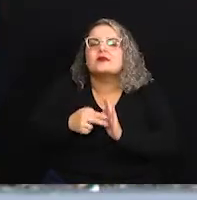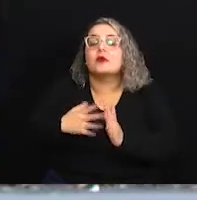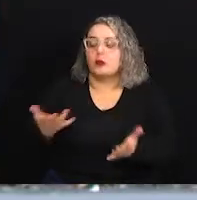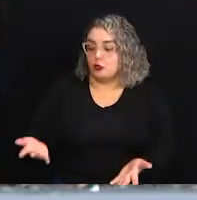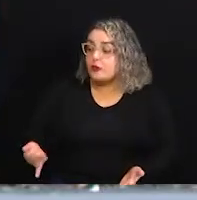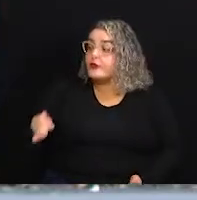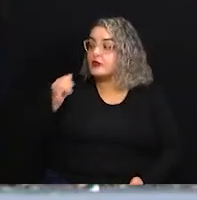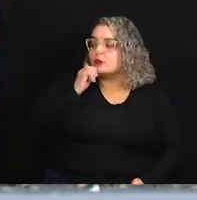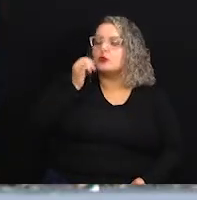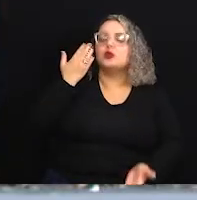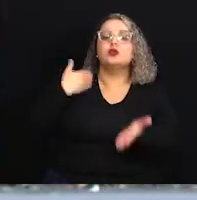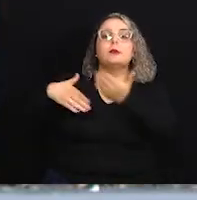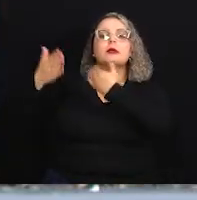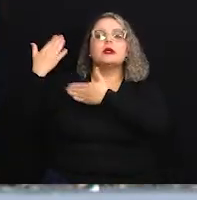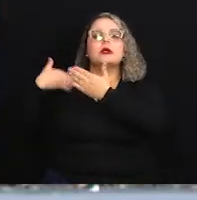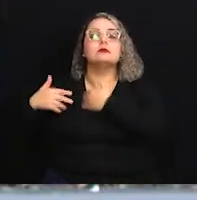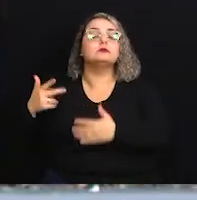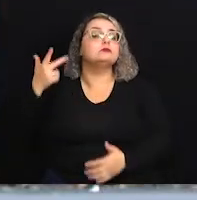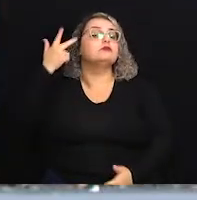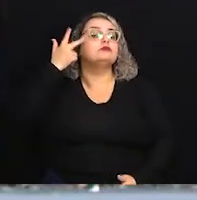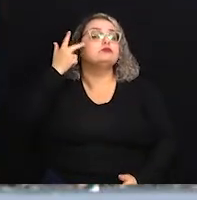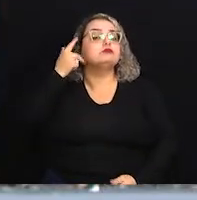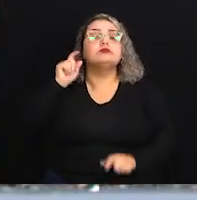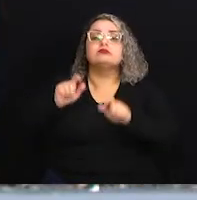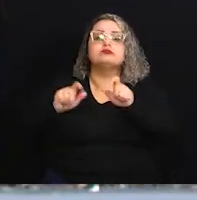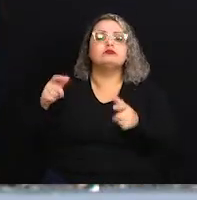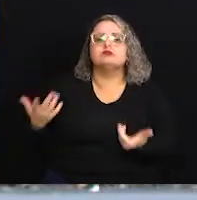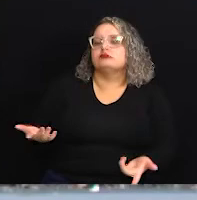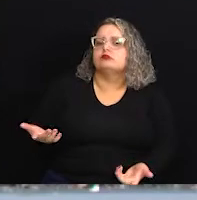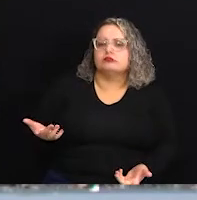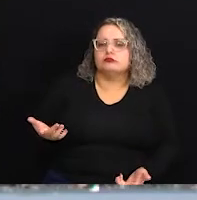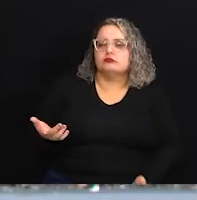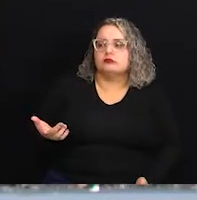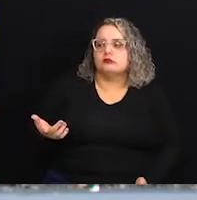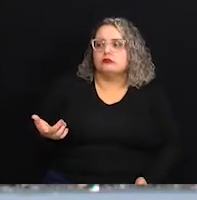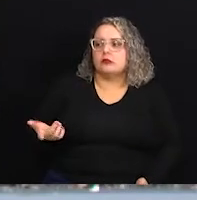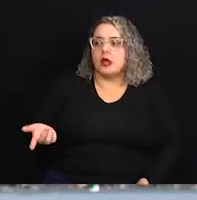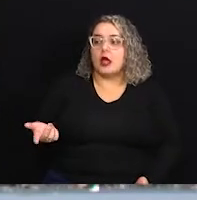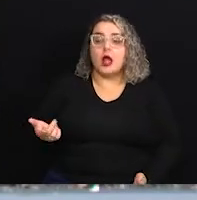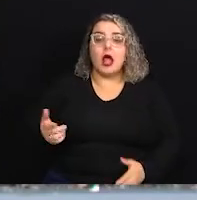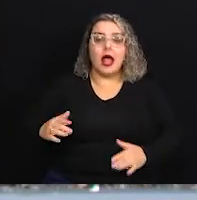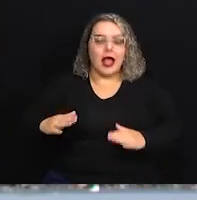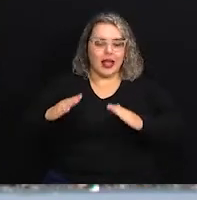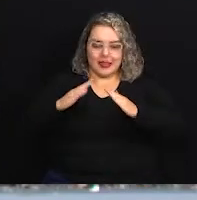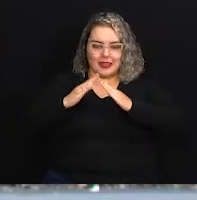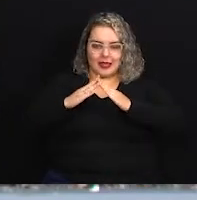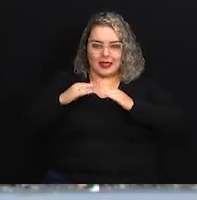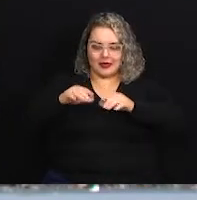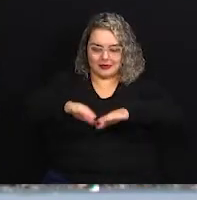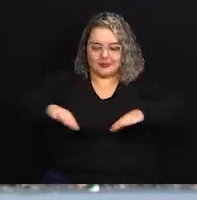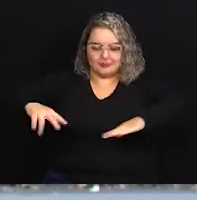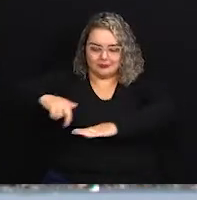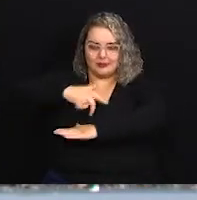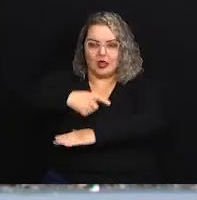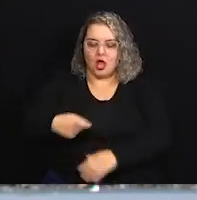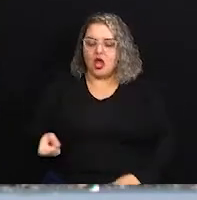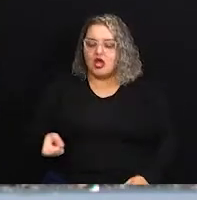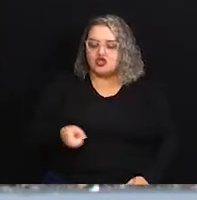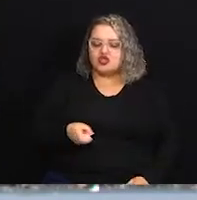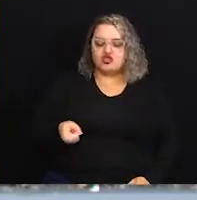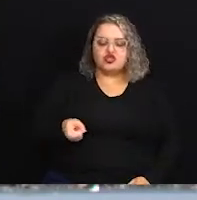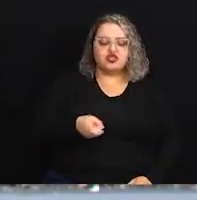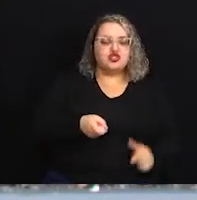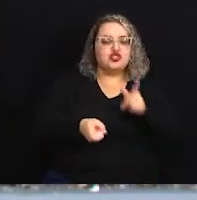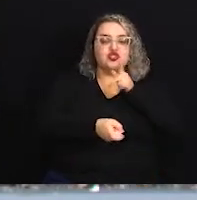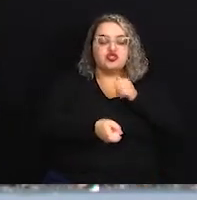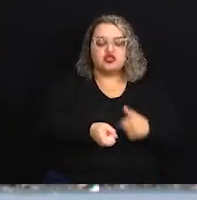No passado, era muito comum as pessoas pegarem um esguicho e lavarem a calçada das suas casas.